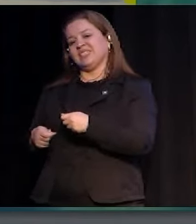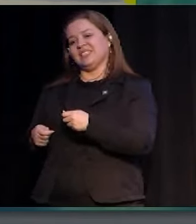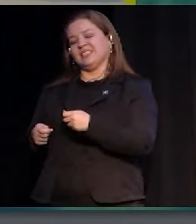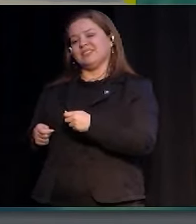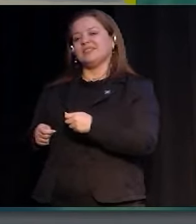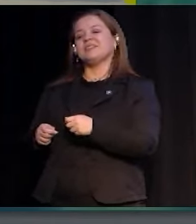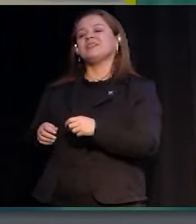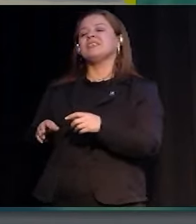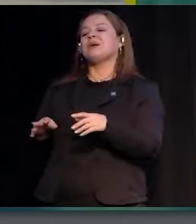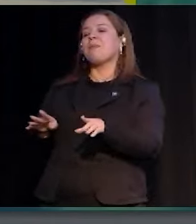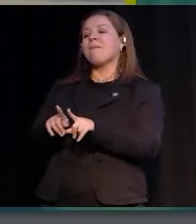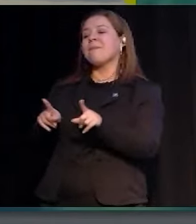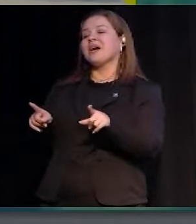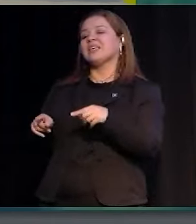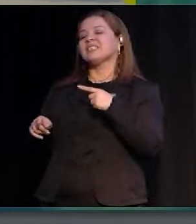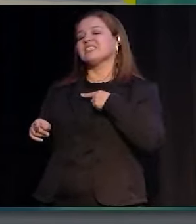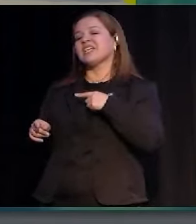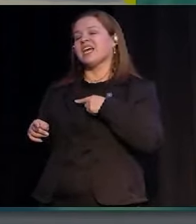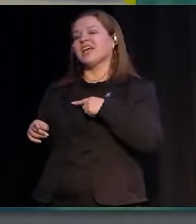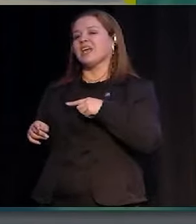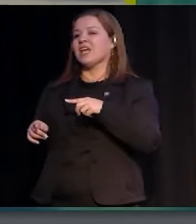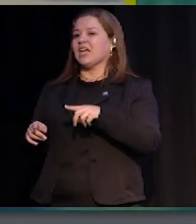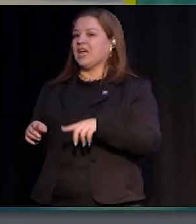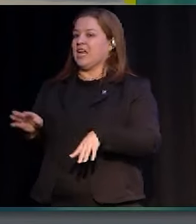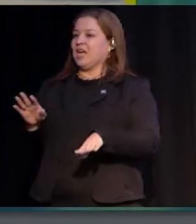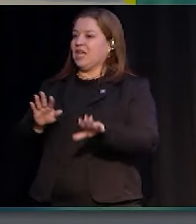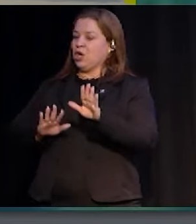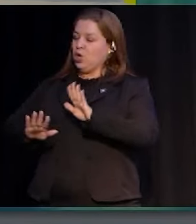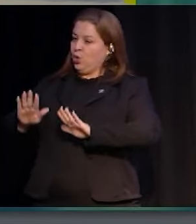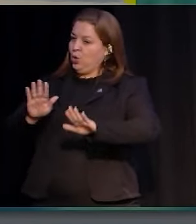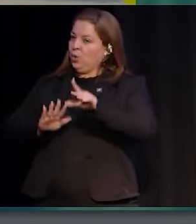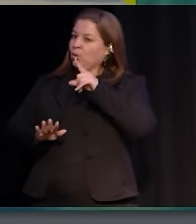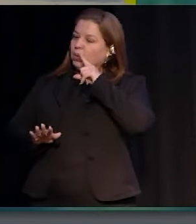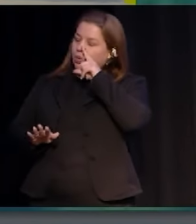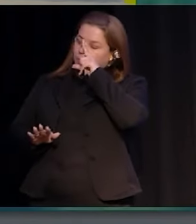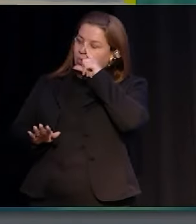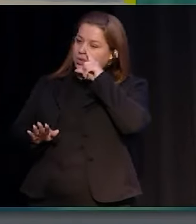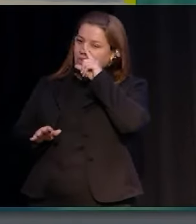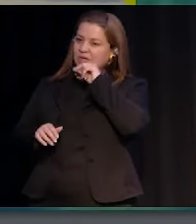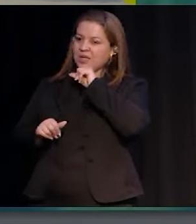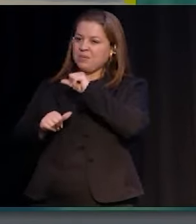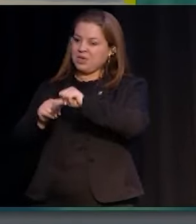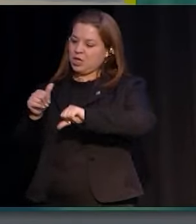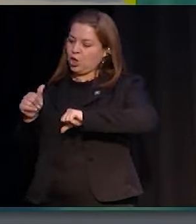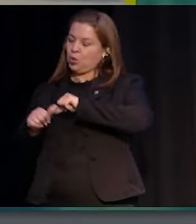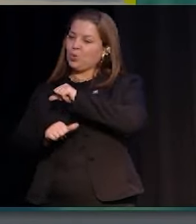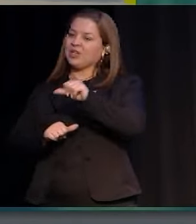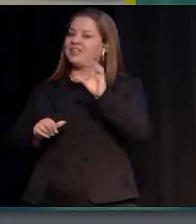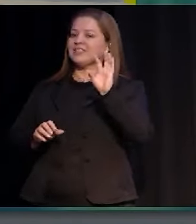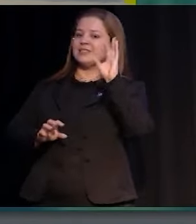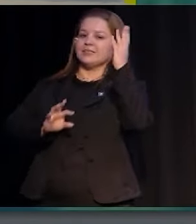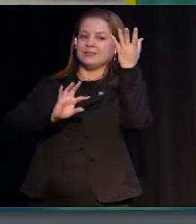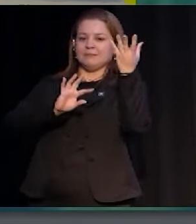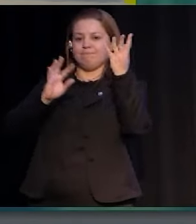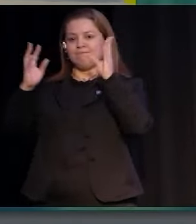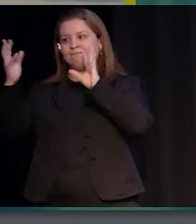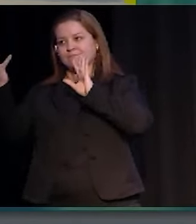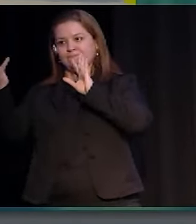Isso, lógico que isso vem acompanhado de muitos riscos, devido às mudanças climáticas.